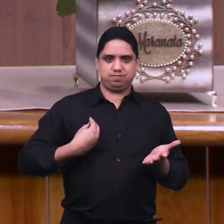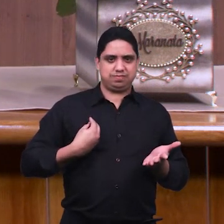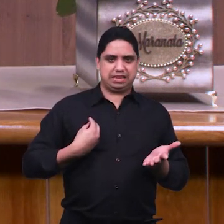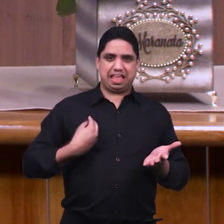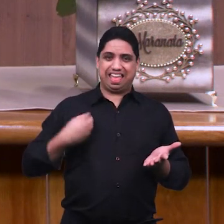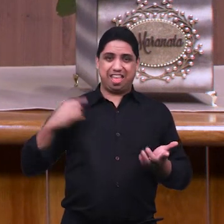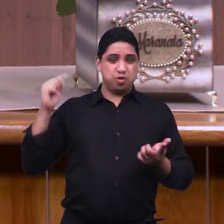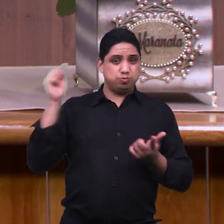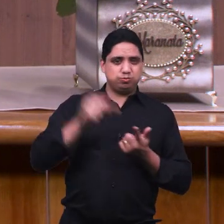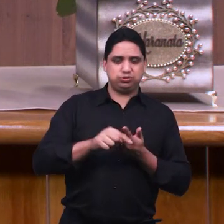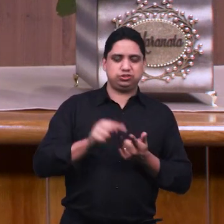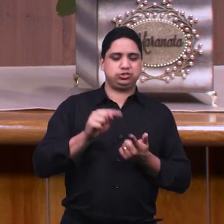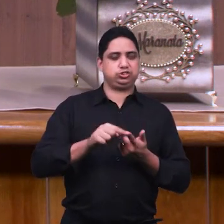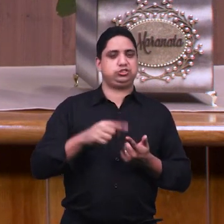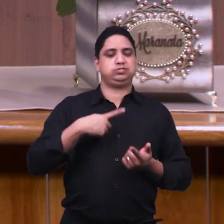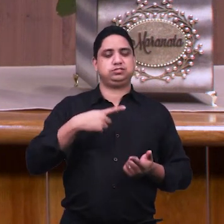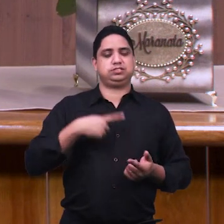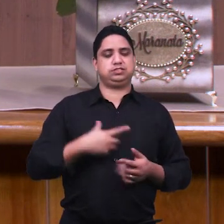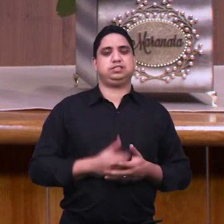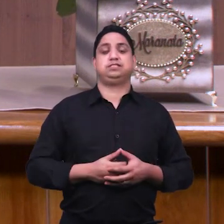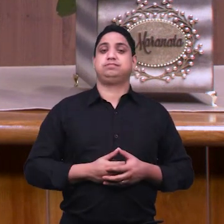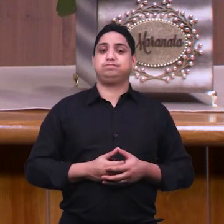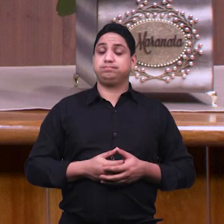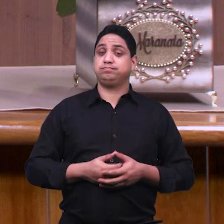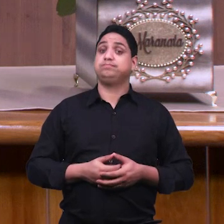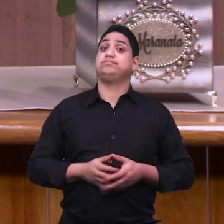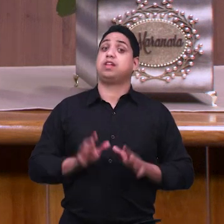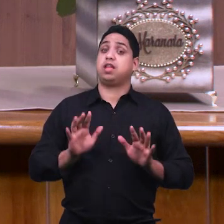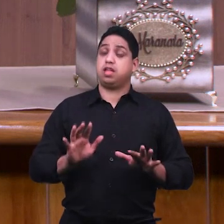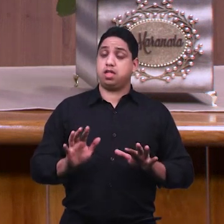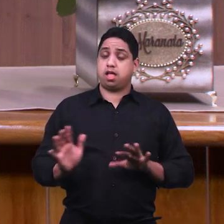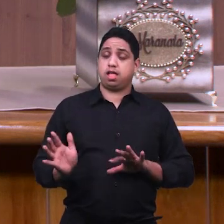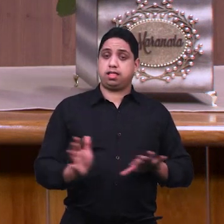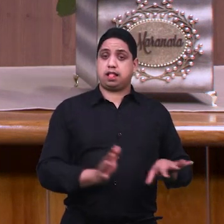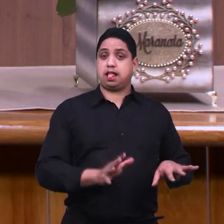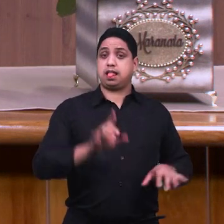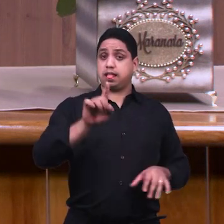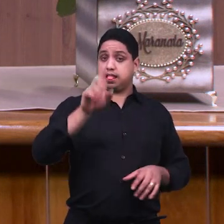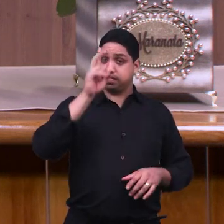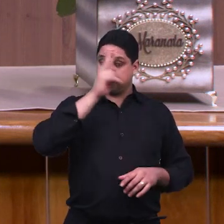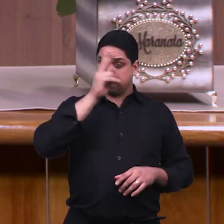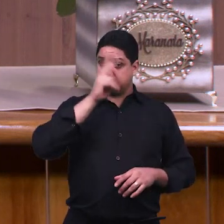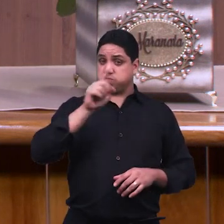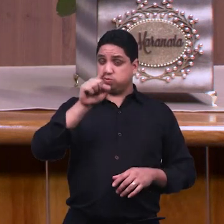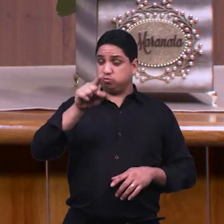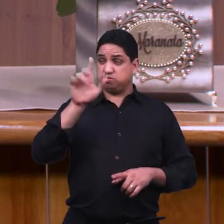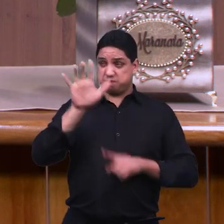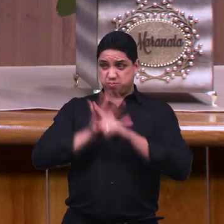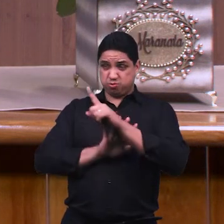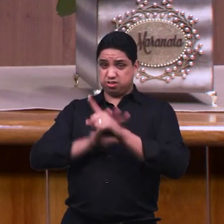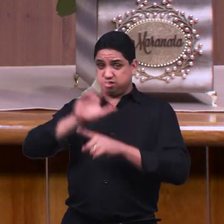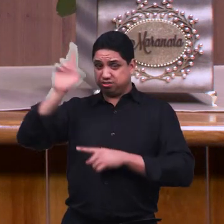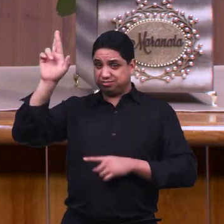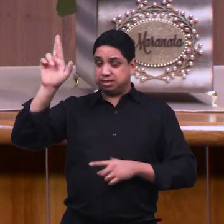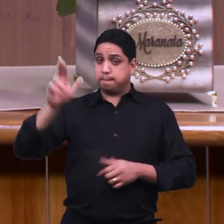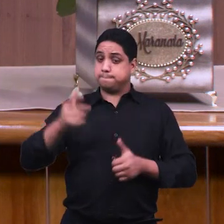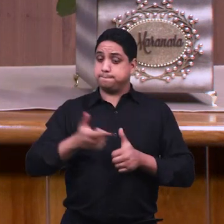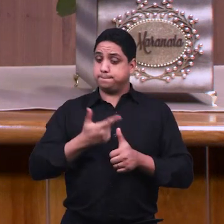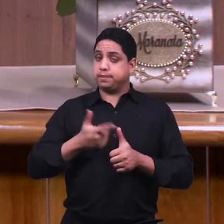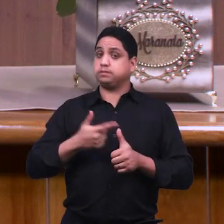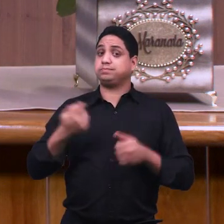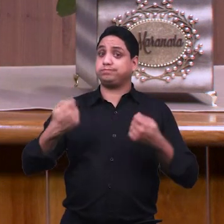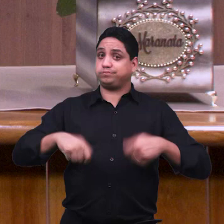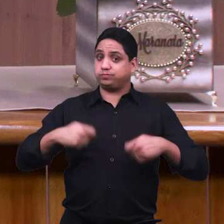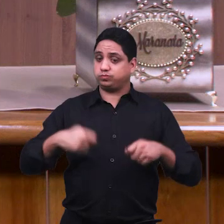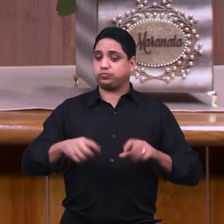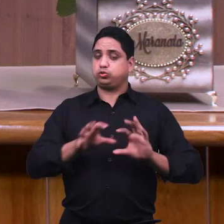uma palavra morta, é uma palavra viva. Agora, lembra a coisa, você vai consultar ao Senhor alguma coisa, abrir a palavra, primeiro é importante você ter a